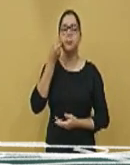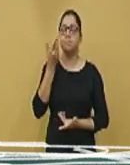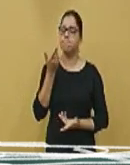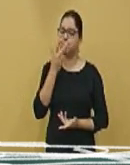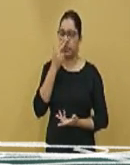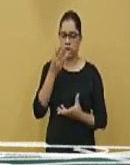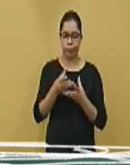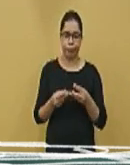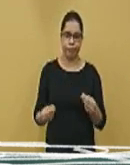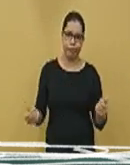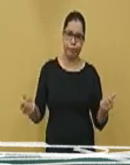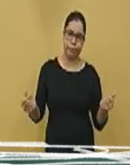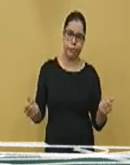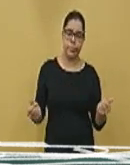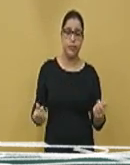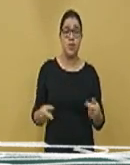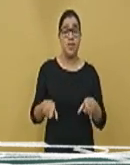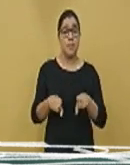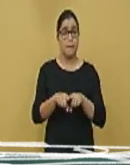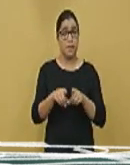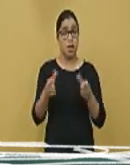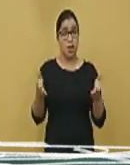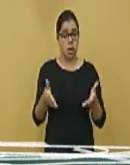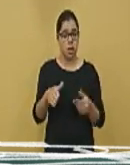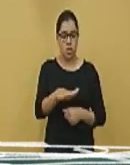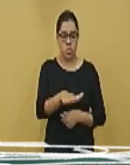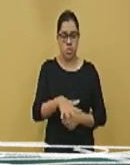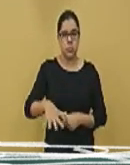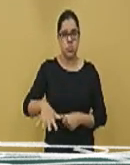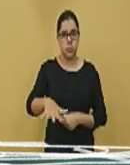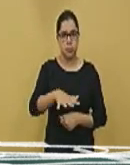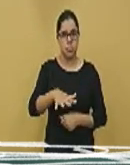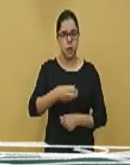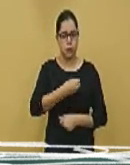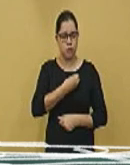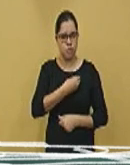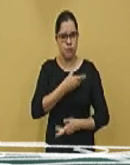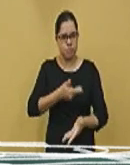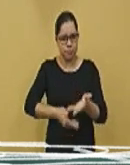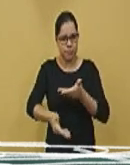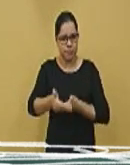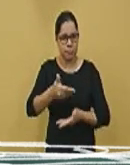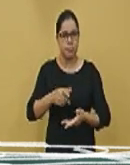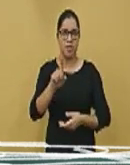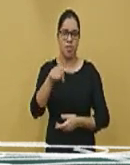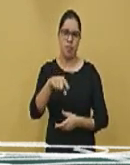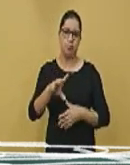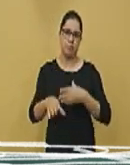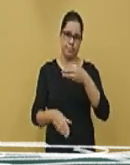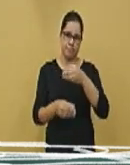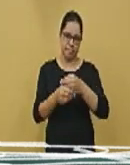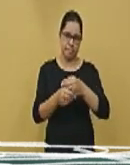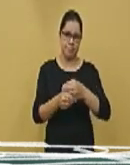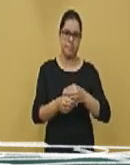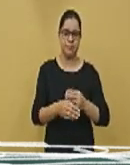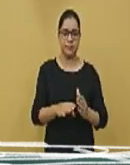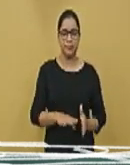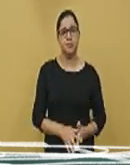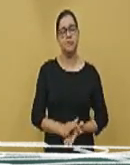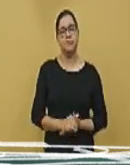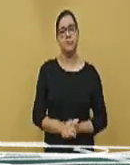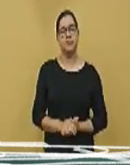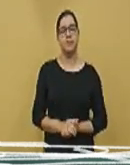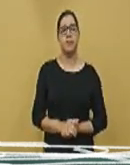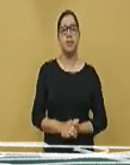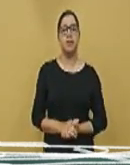Então, o espaço de convivência da universidade, a proposta nossa é essa. Professora Etienne, dois minutos.